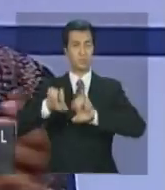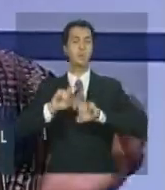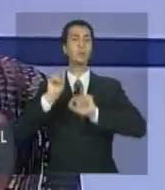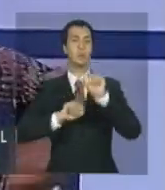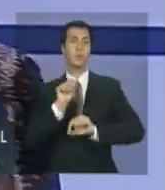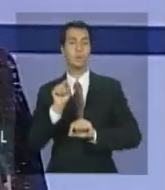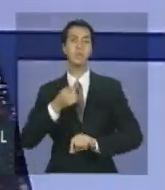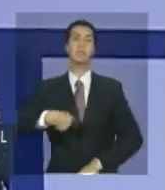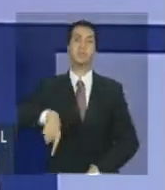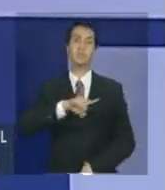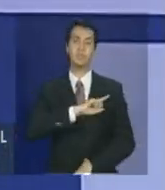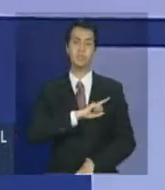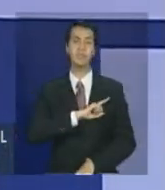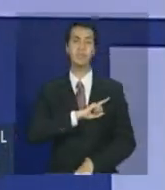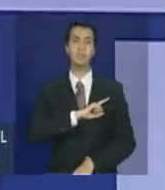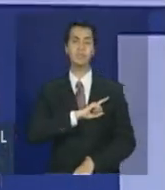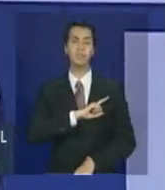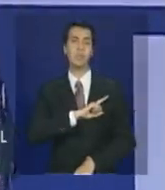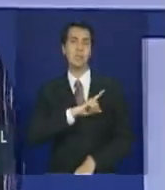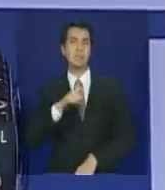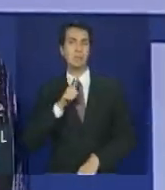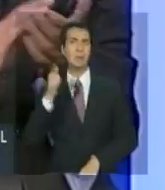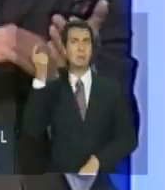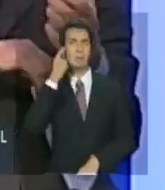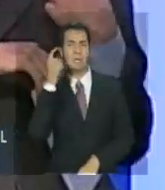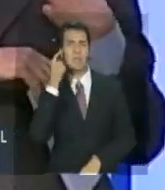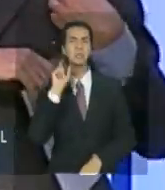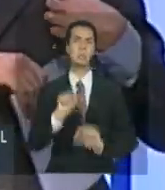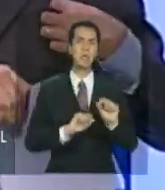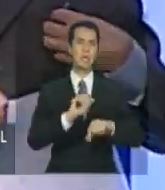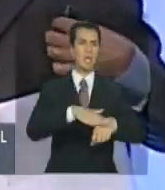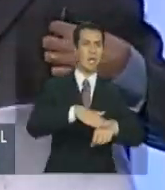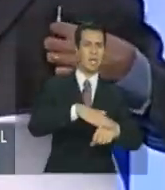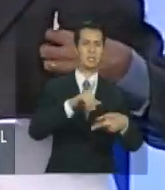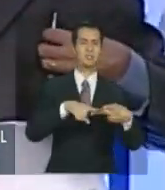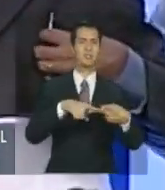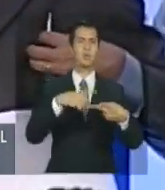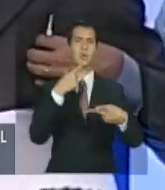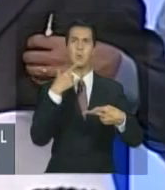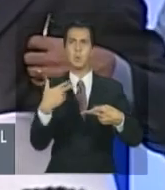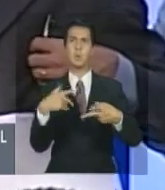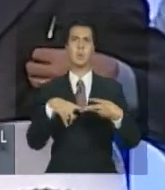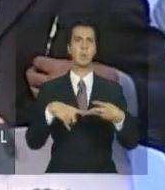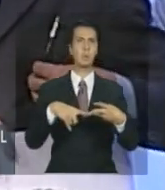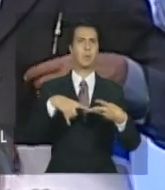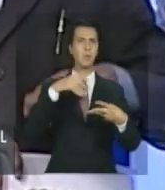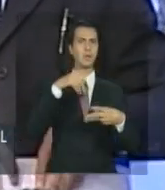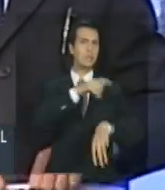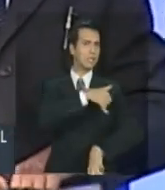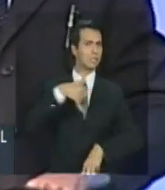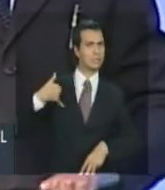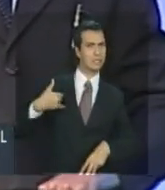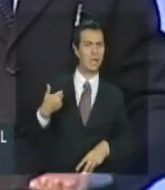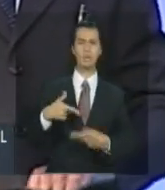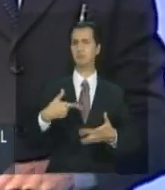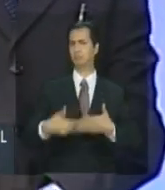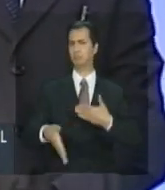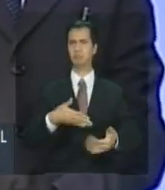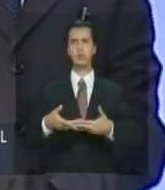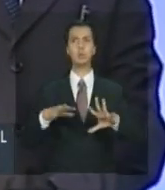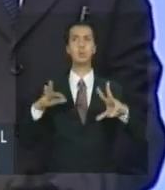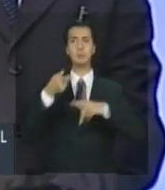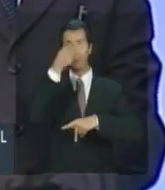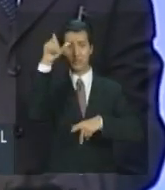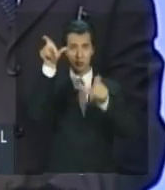Né, a gente não faz distinção de classe, de cor, de raça. A Atento é uma empresa da diversidade. E o que importa para a gente